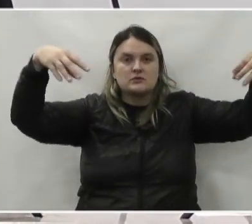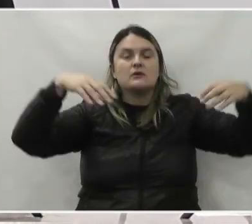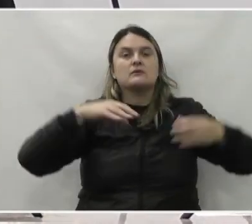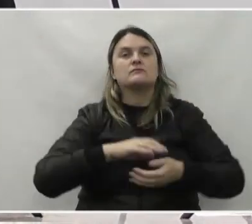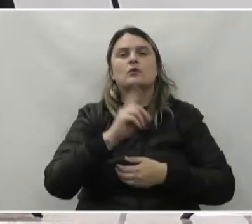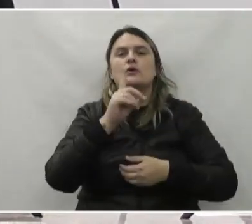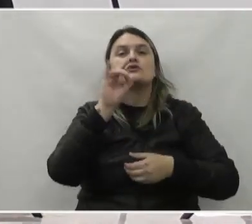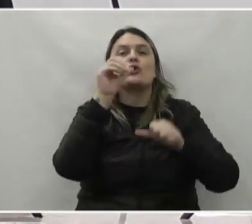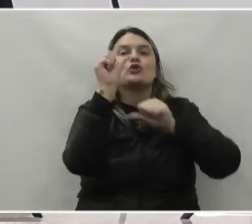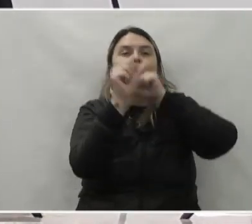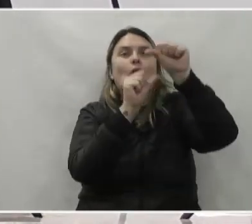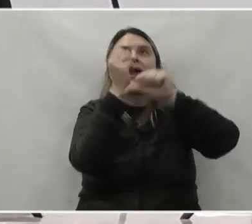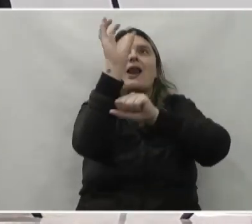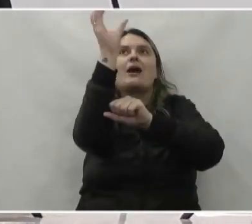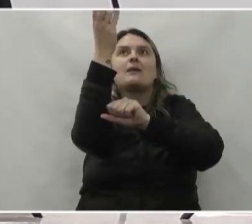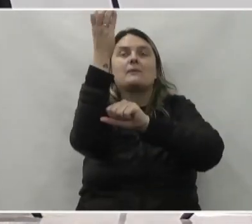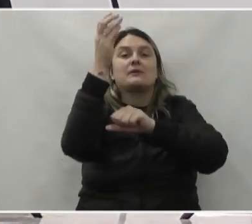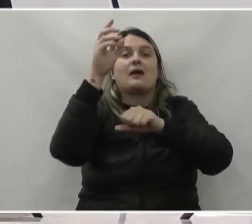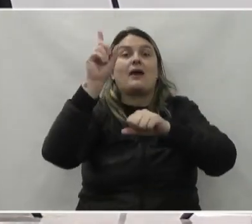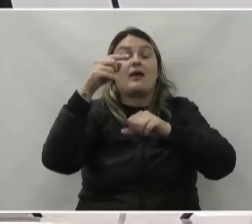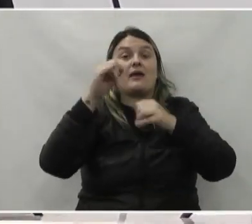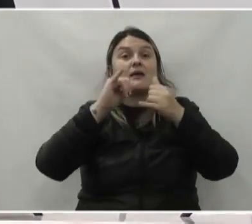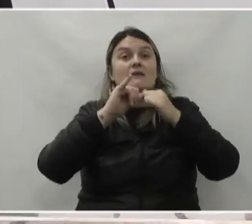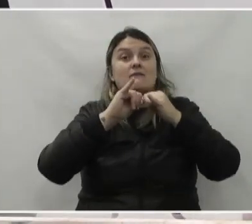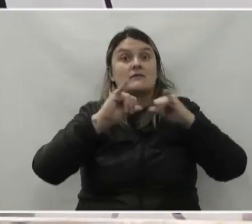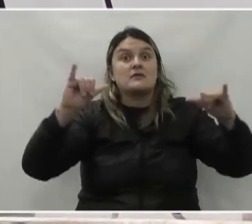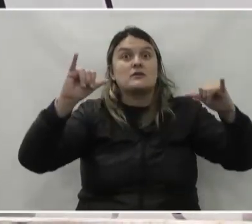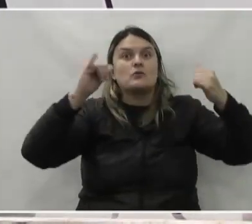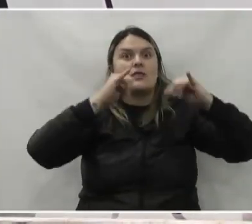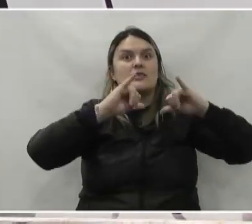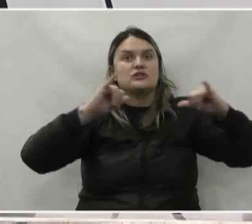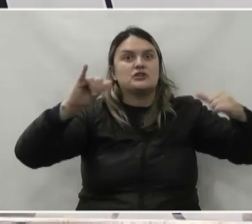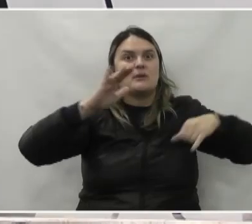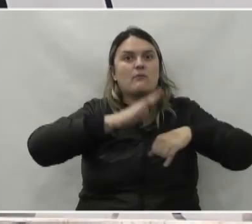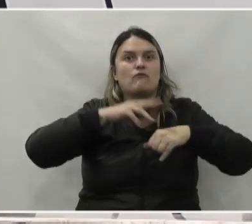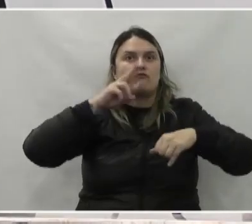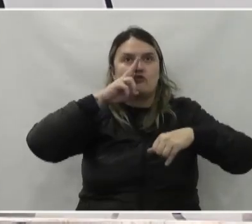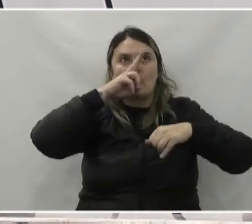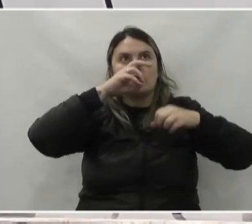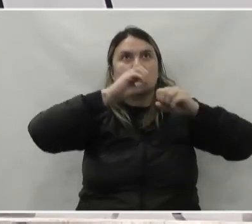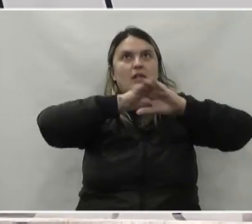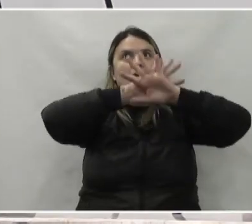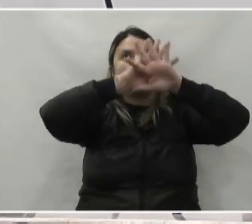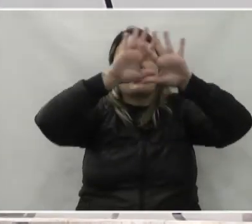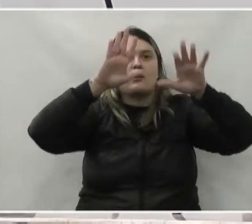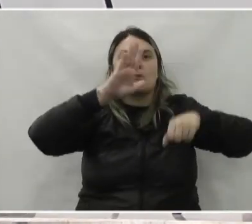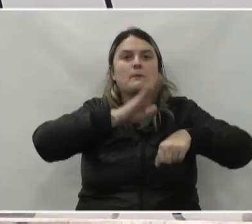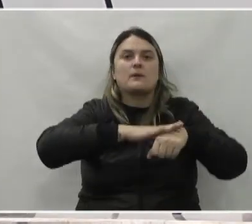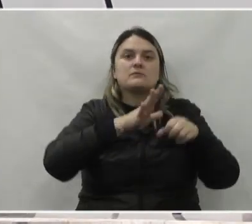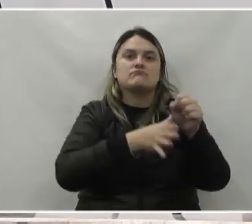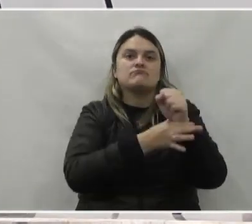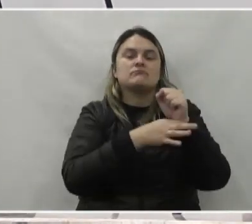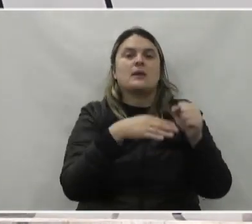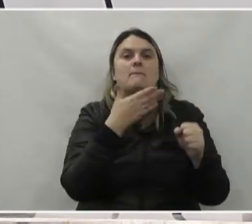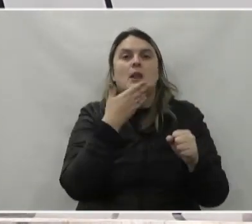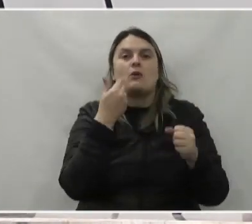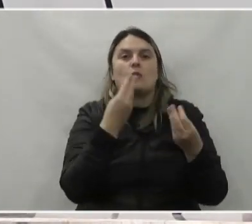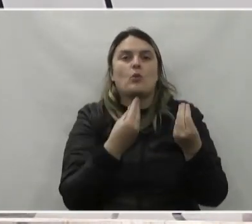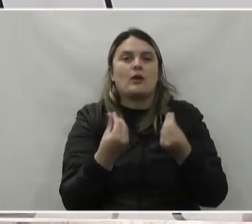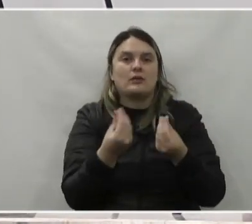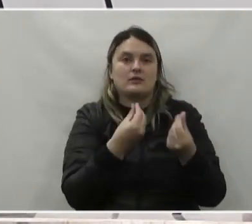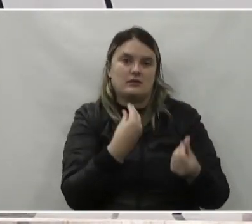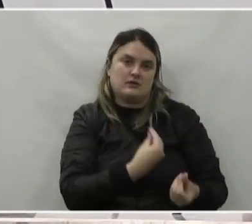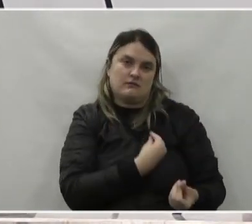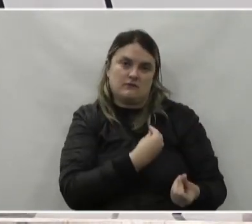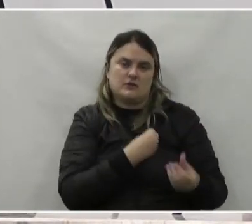uma troca de lâmpadas, mas é mais dignidade, mais segurança, mais qualidade de vida para todos